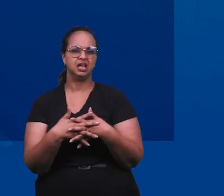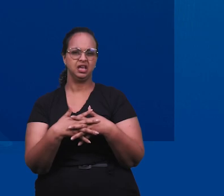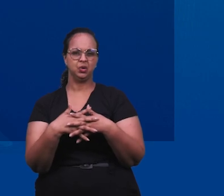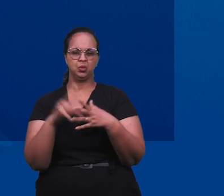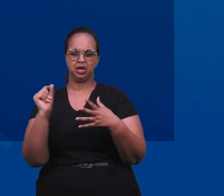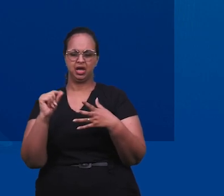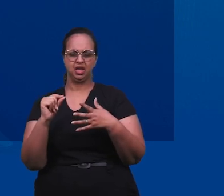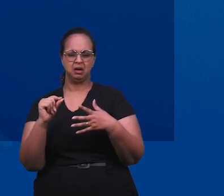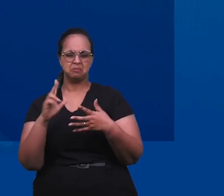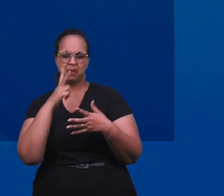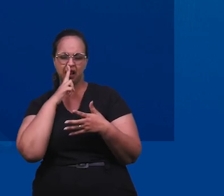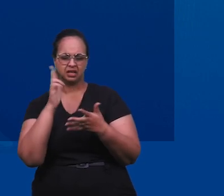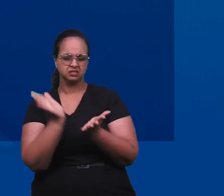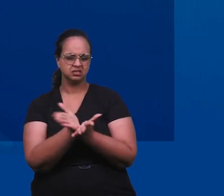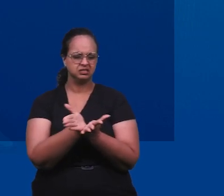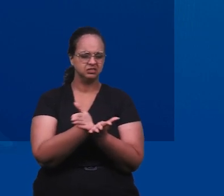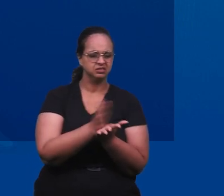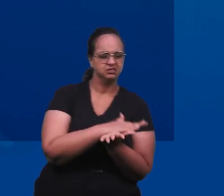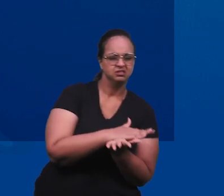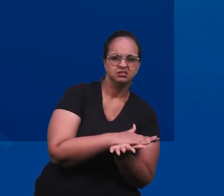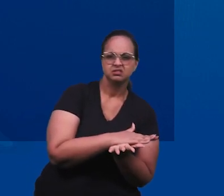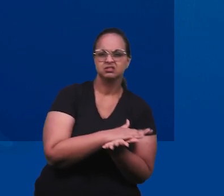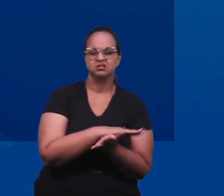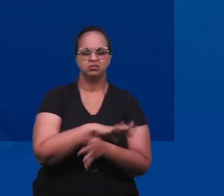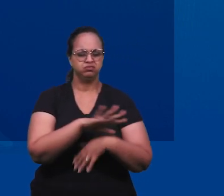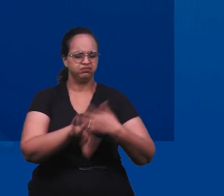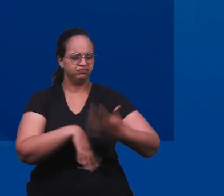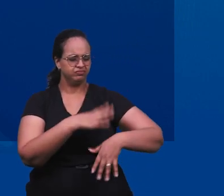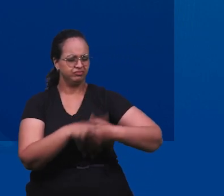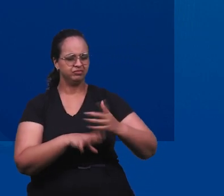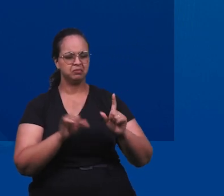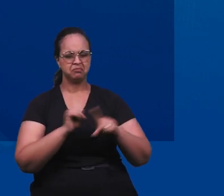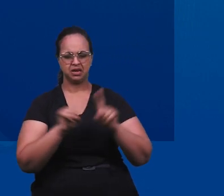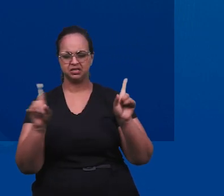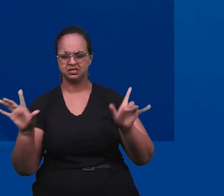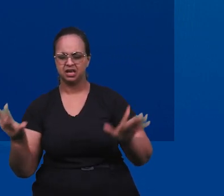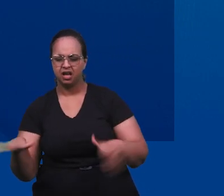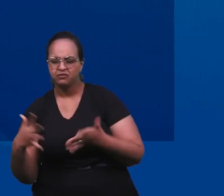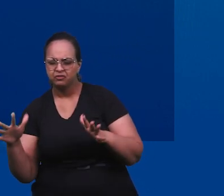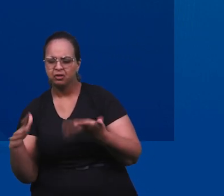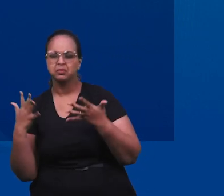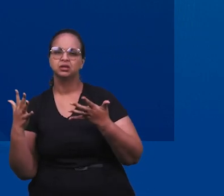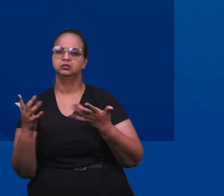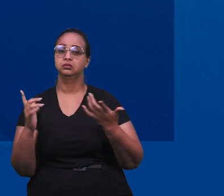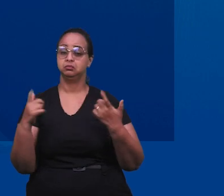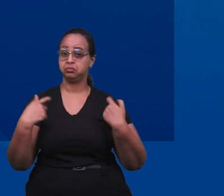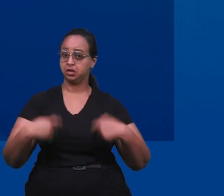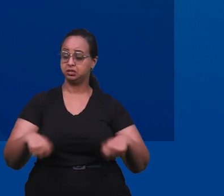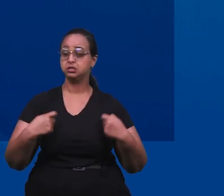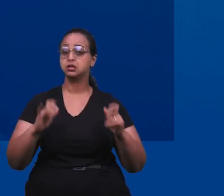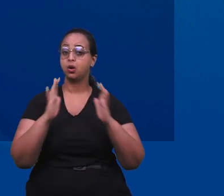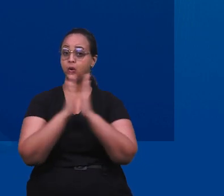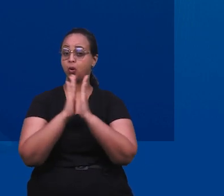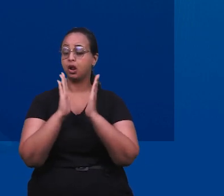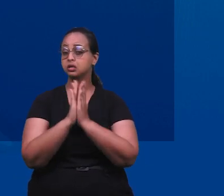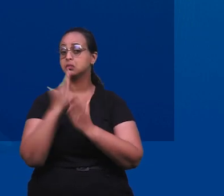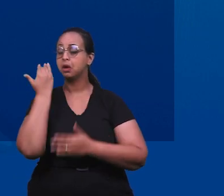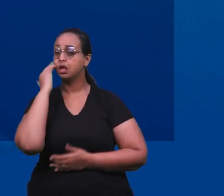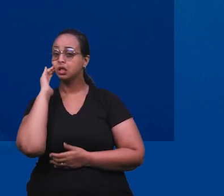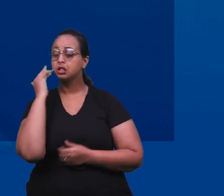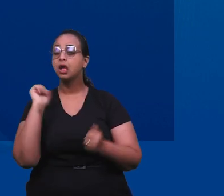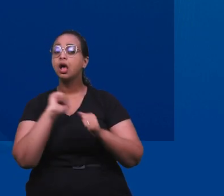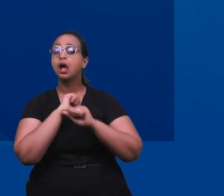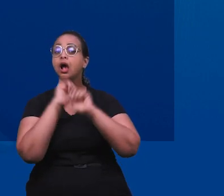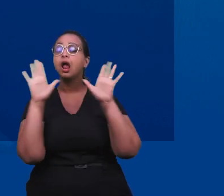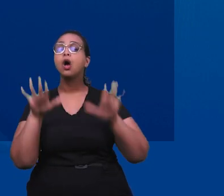avivamento? Somente através da oração, irmãos. A oração é este veículo que nos leva à eternidade